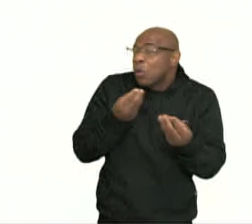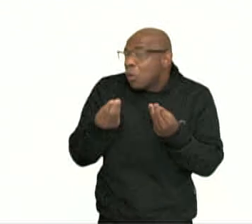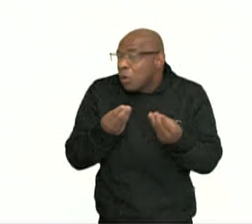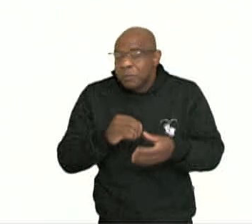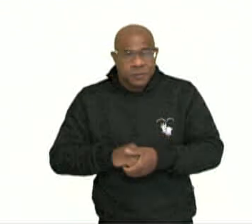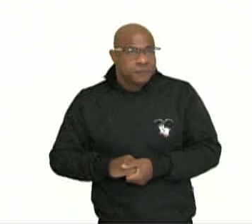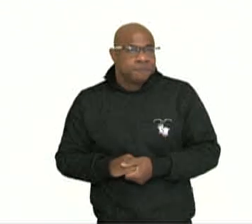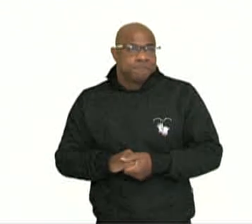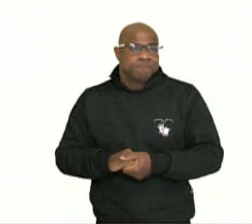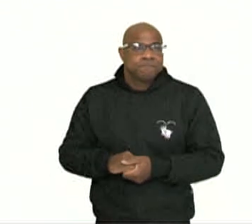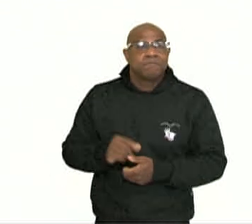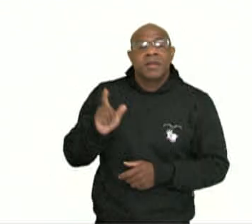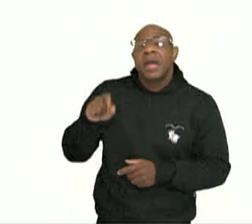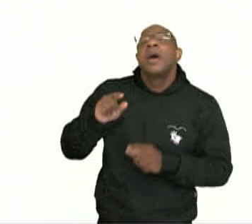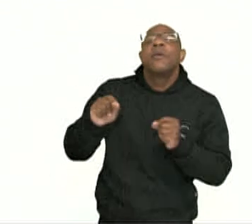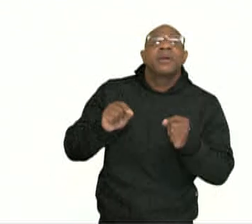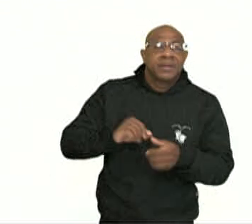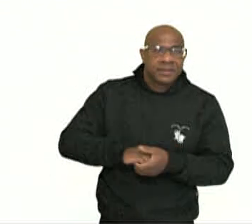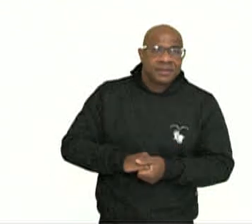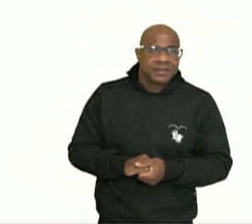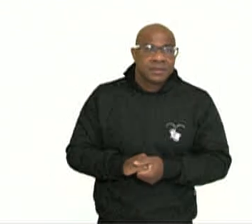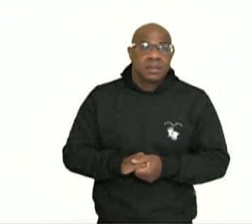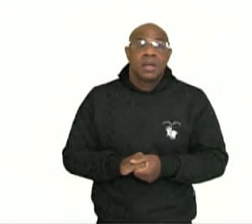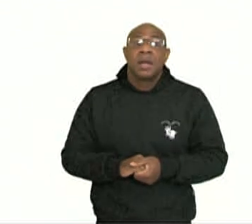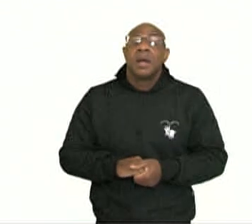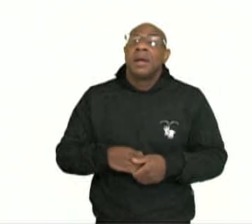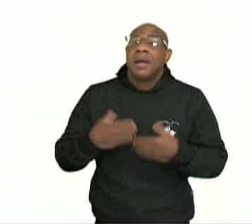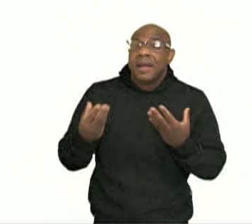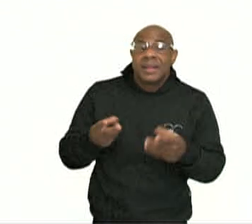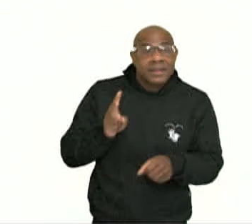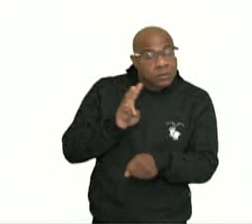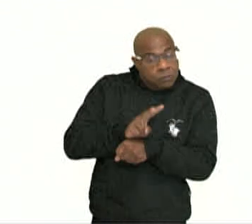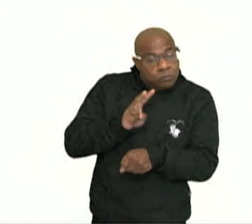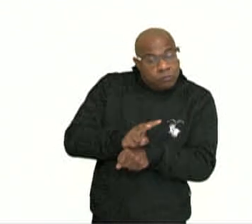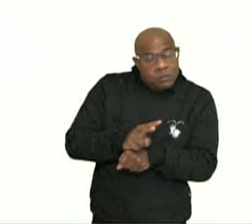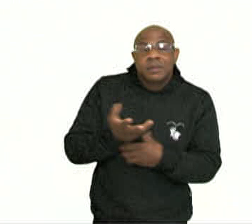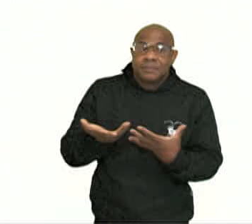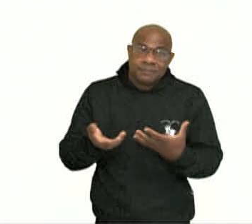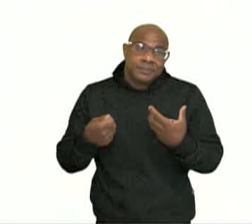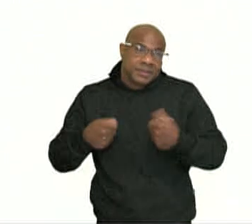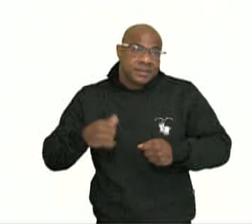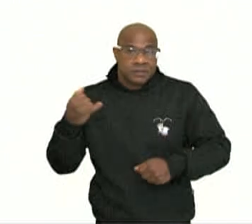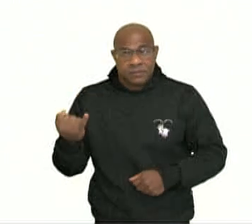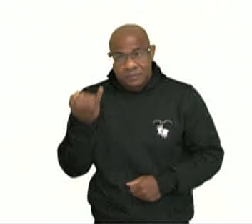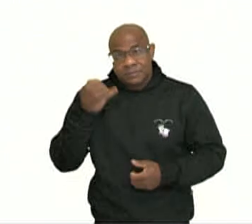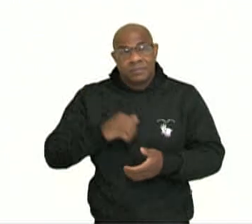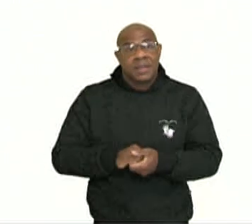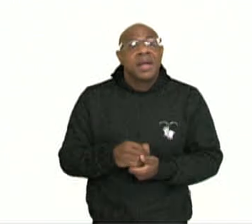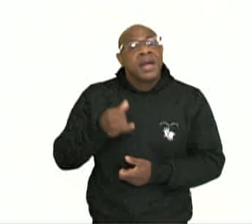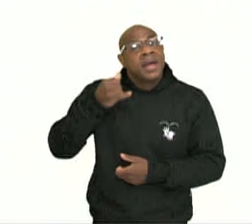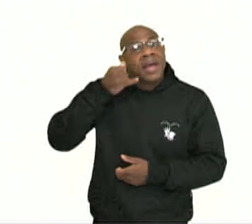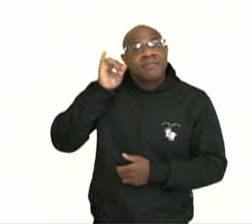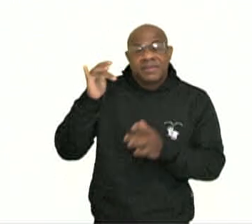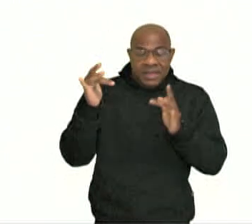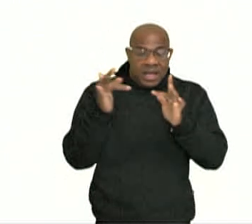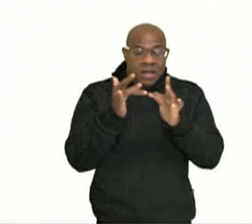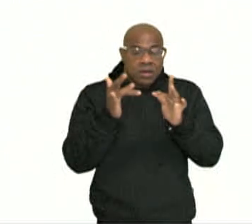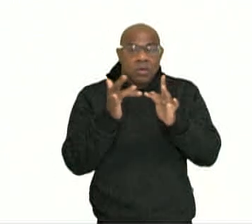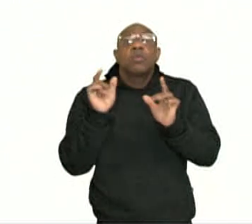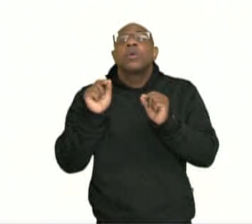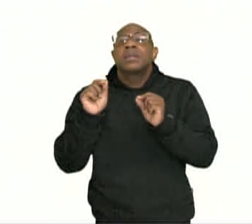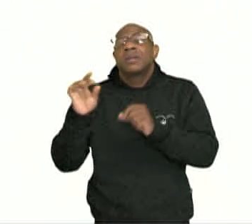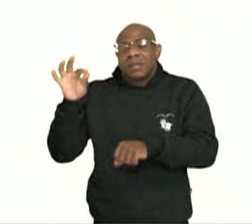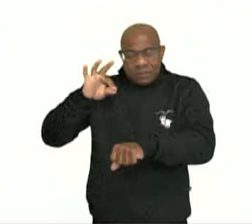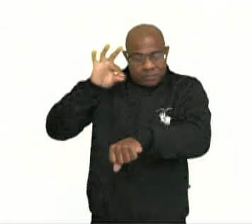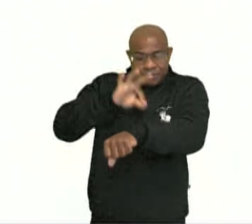da filariose é o quê? É interromper a transmissão, não é mesmo? Assim deve-se evitar o contato com o mosquito transmissor